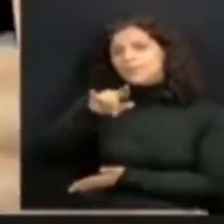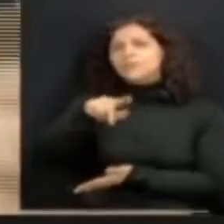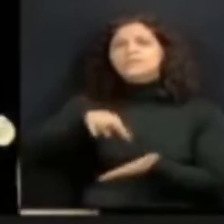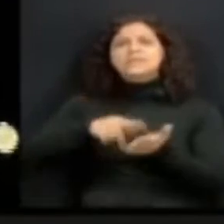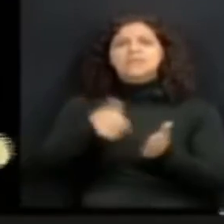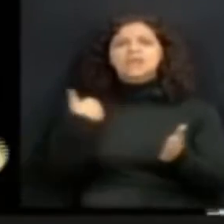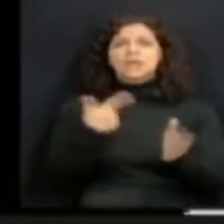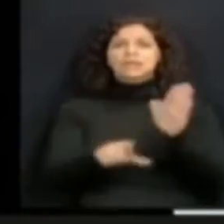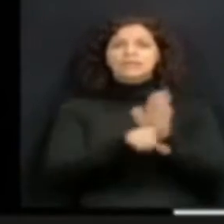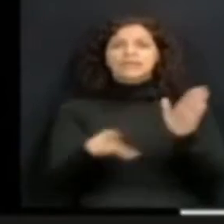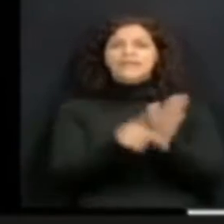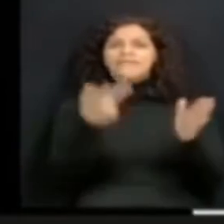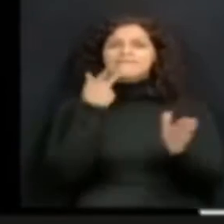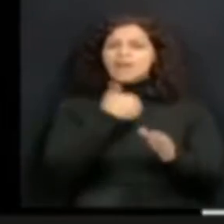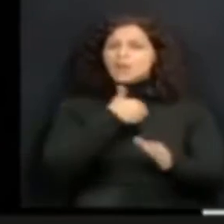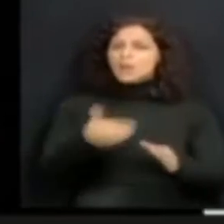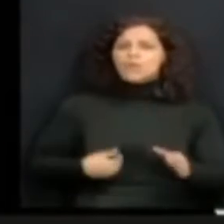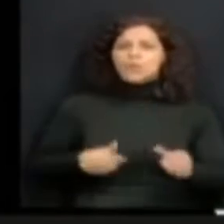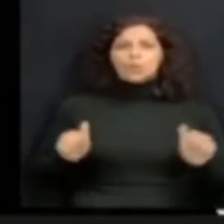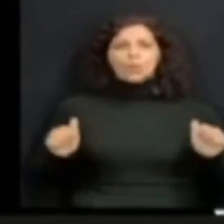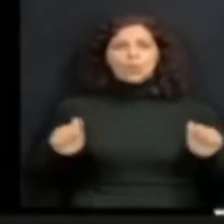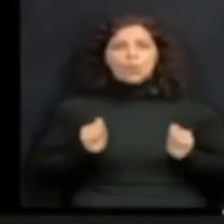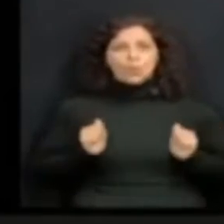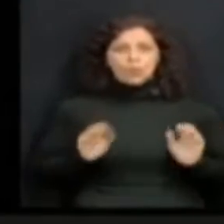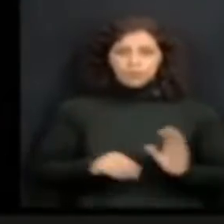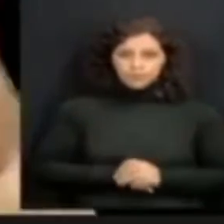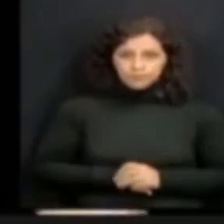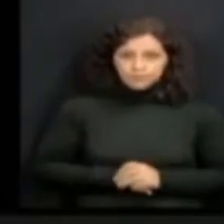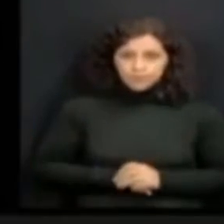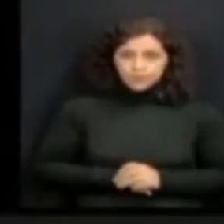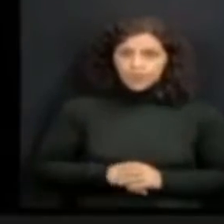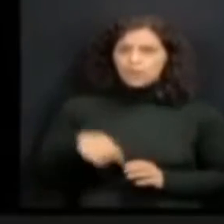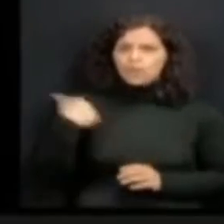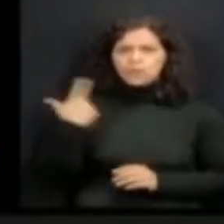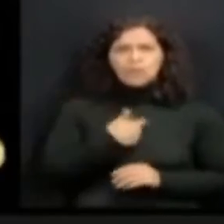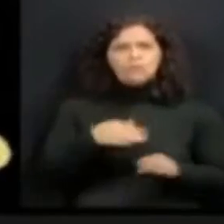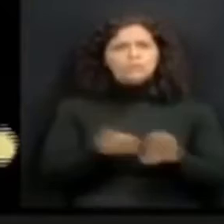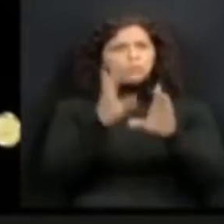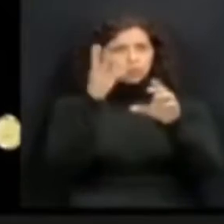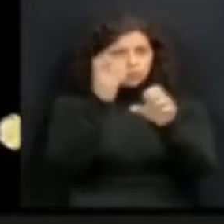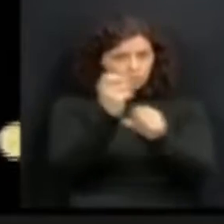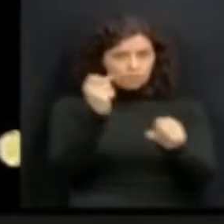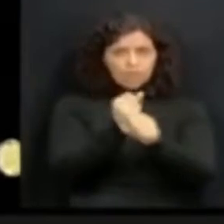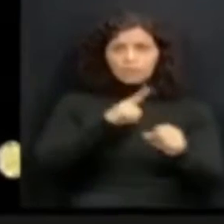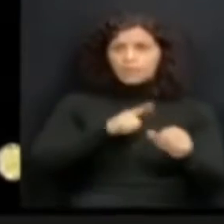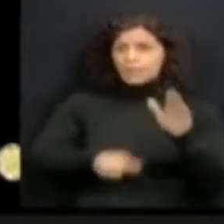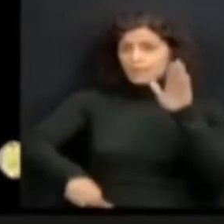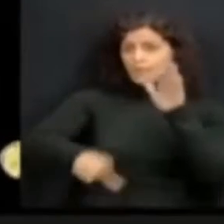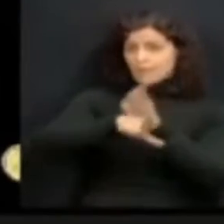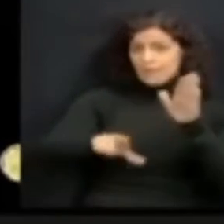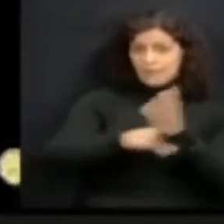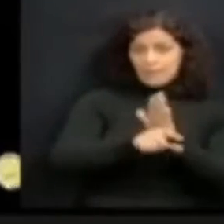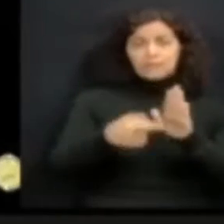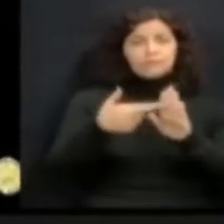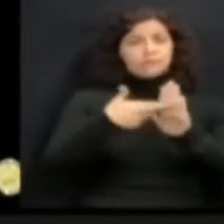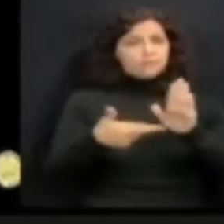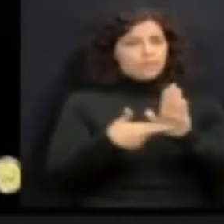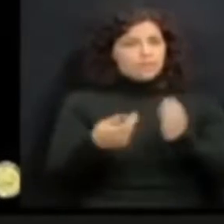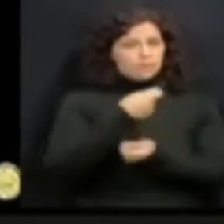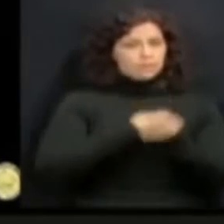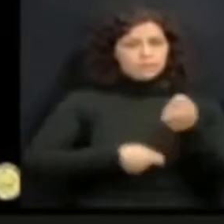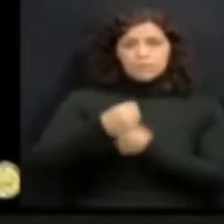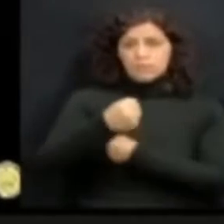poder de atuação do Estado. Veja bem, números da Lei de Diretriz Orçamentária.